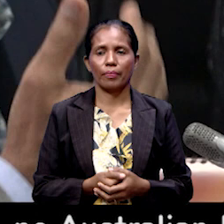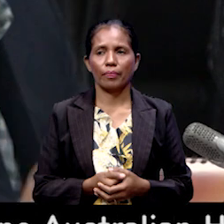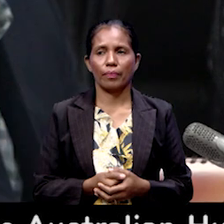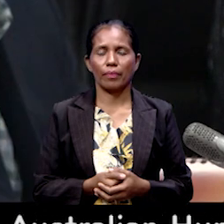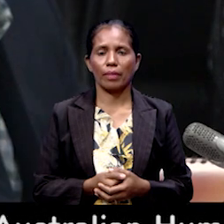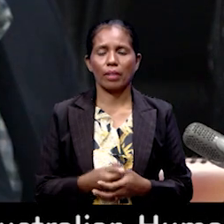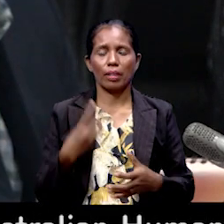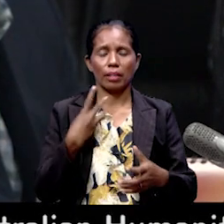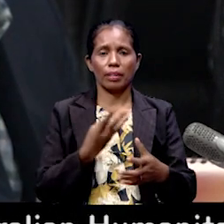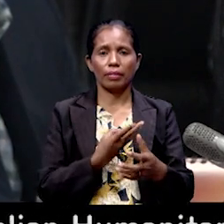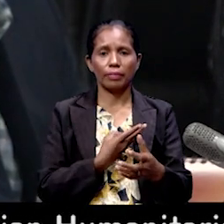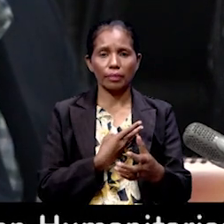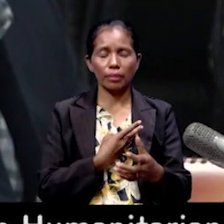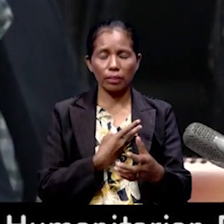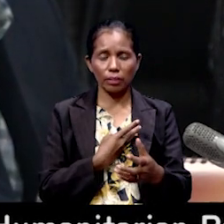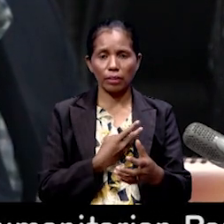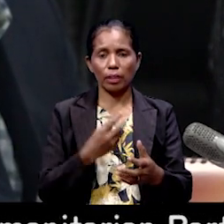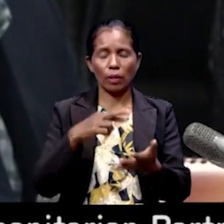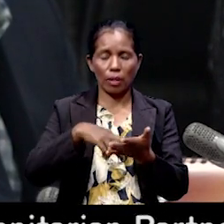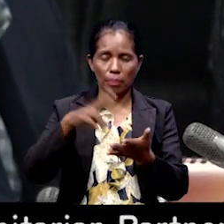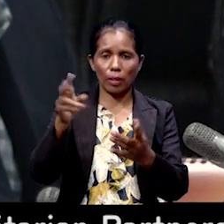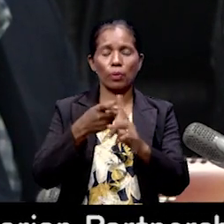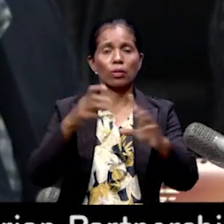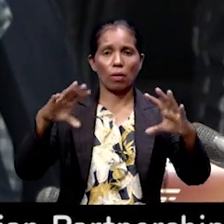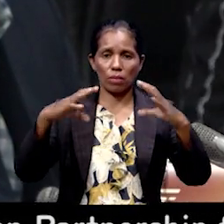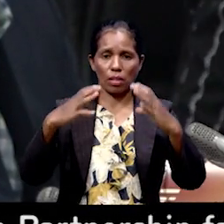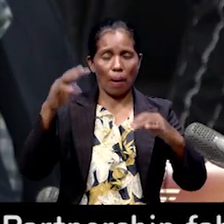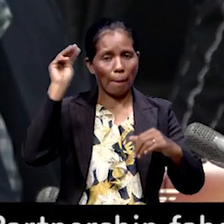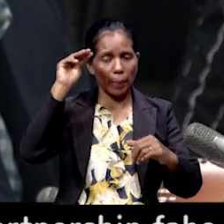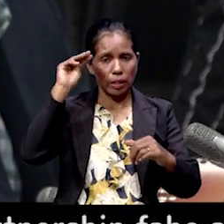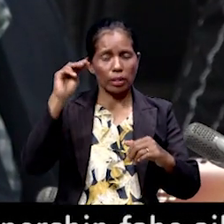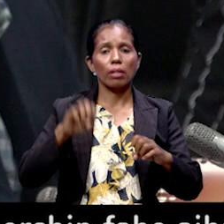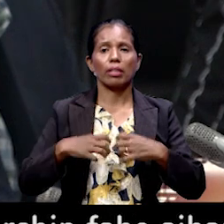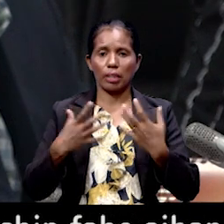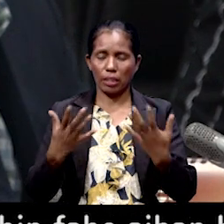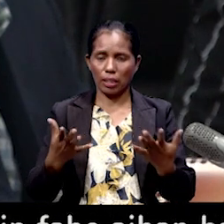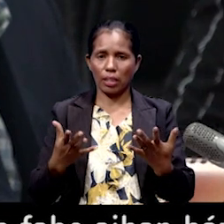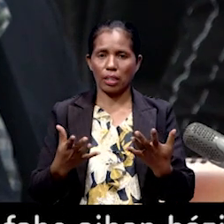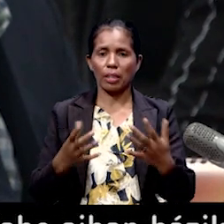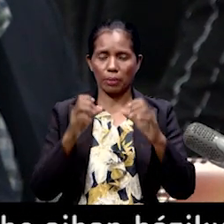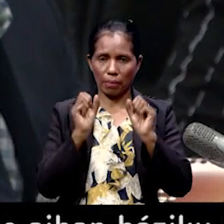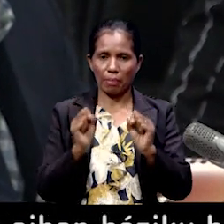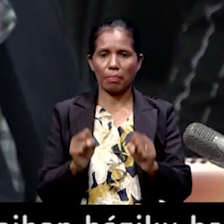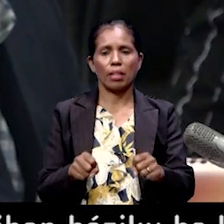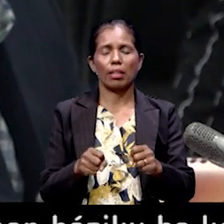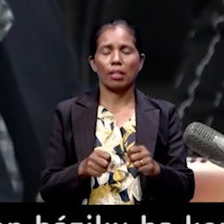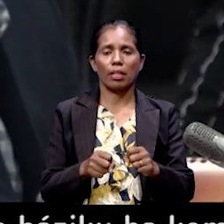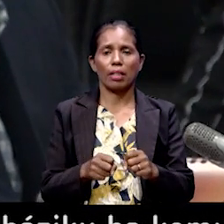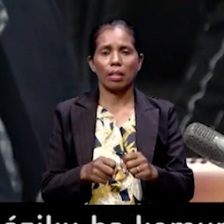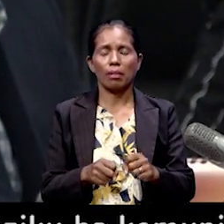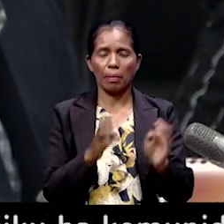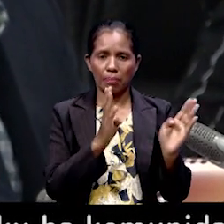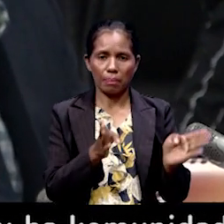Teto fiscal na B aprova os Conselhos de Ministros, Hira, para tu bele